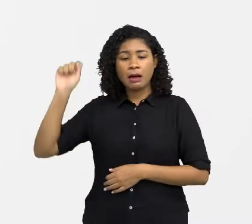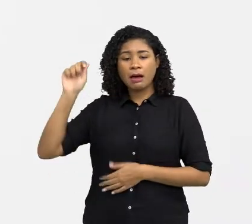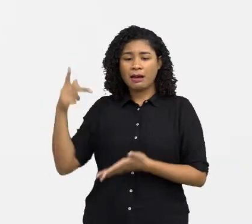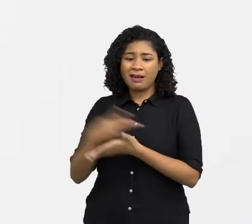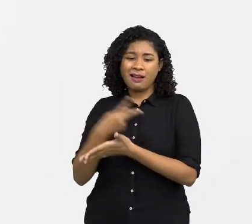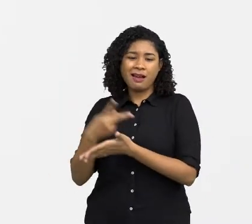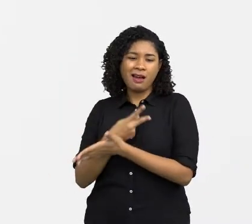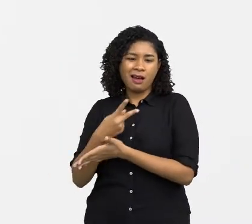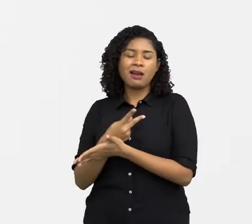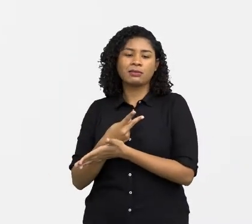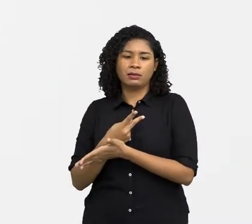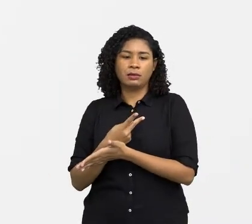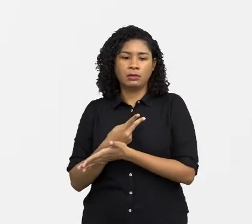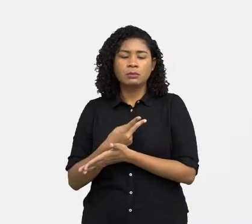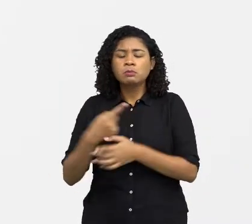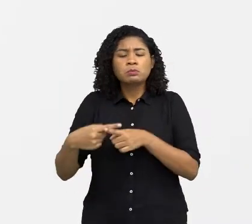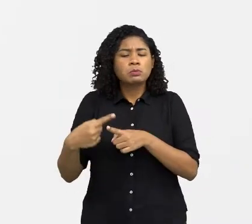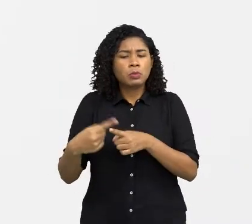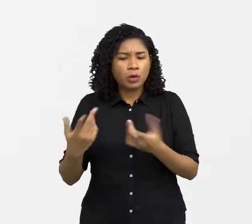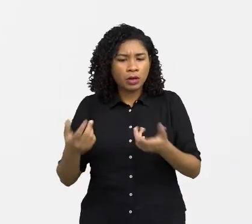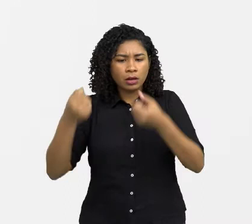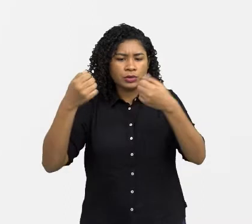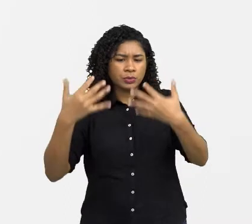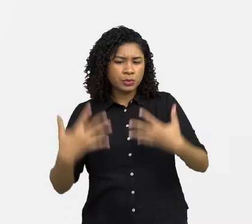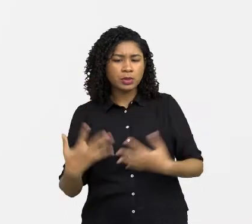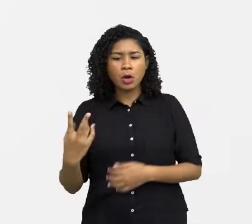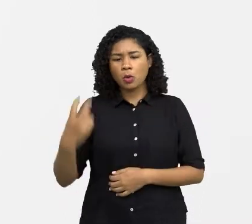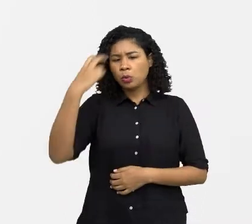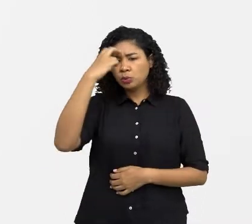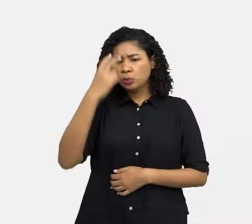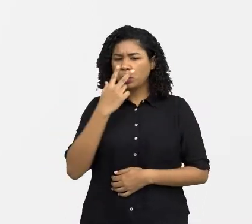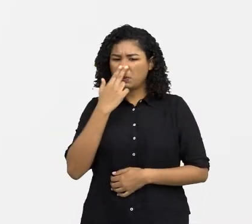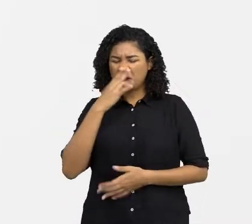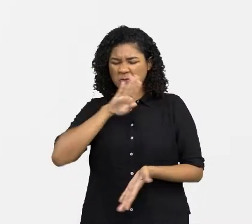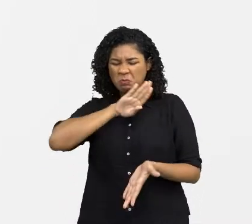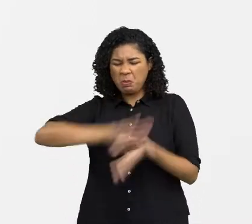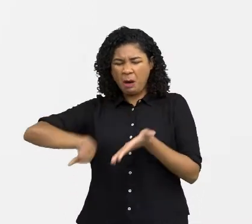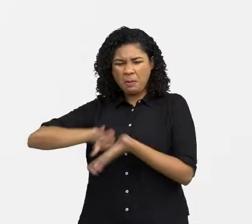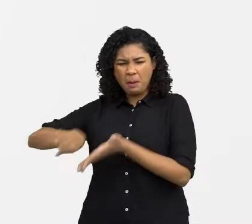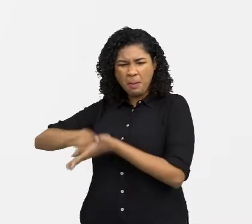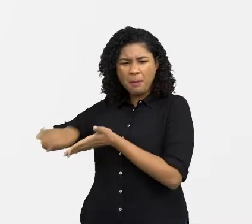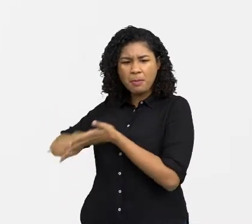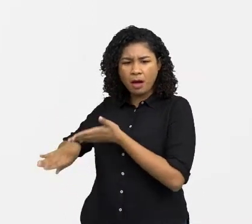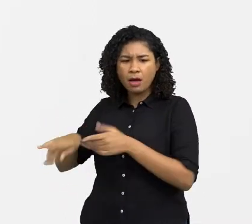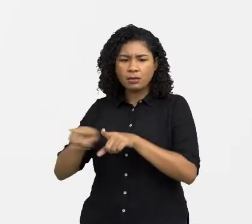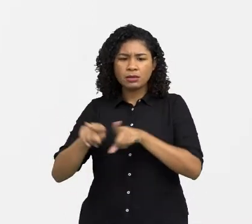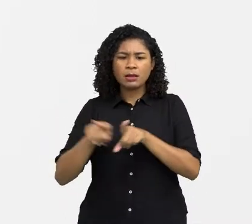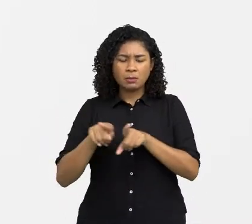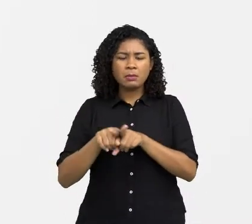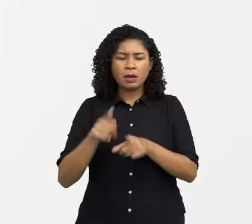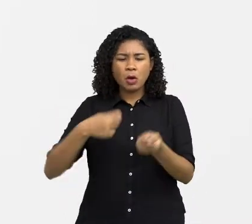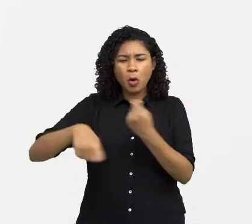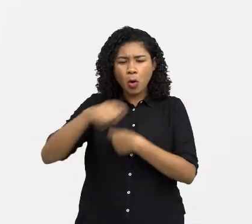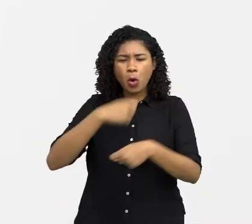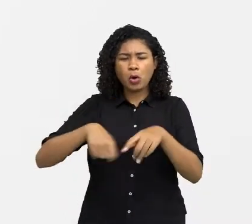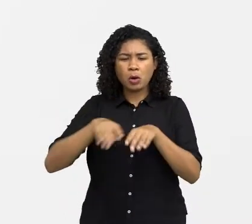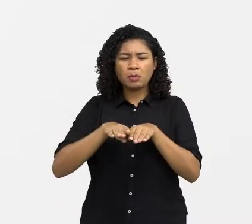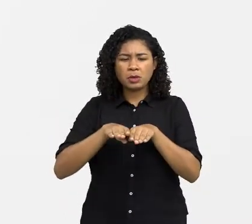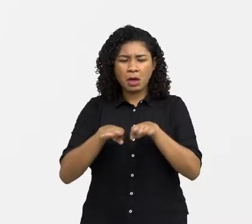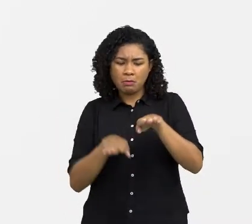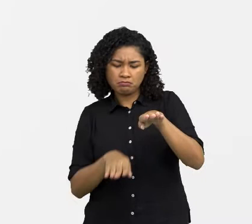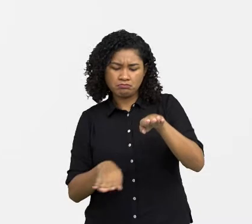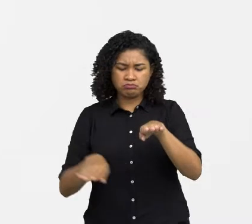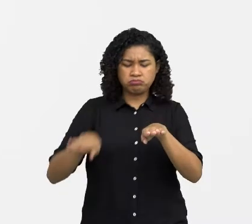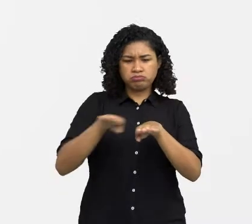que removeu todas as culturas e reduziu as diferenças econômicas entre os países, que é justamente, né, a incorreta lá